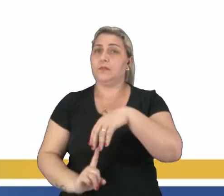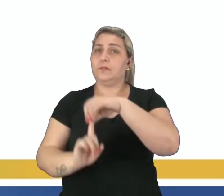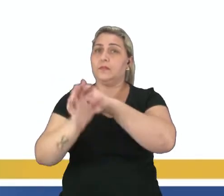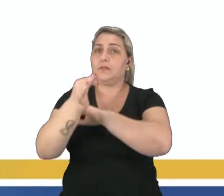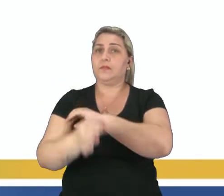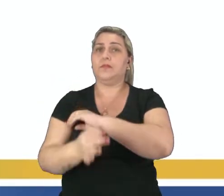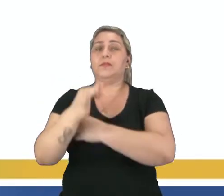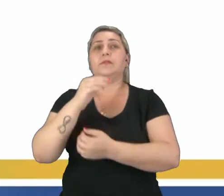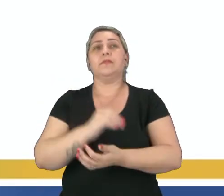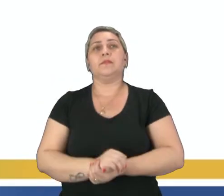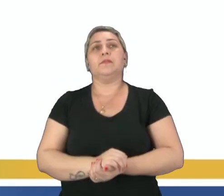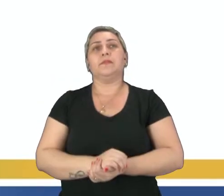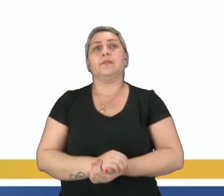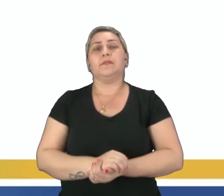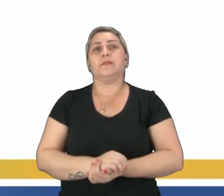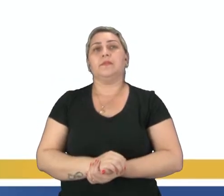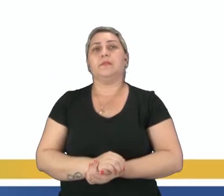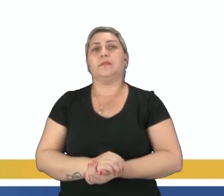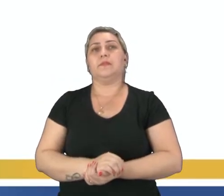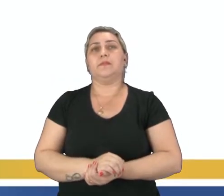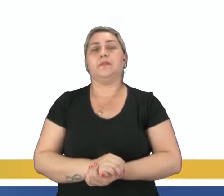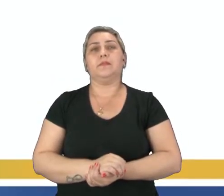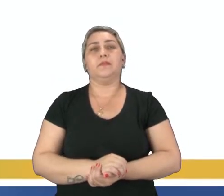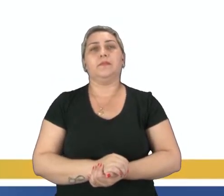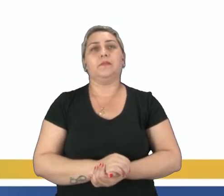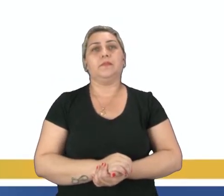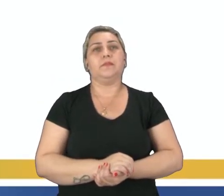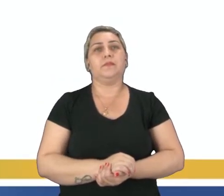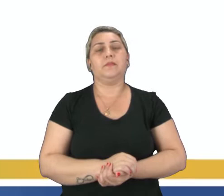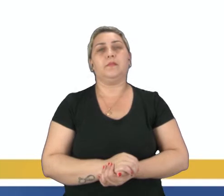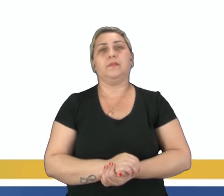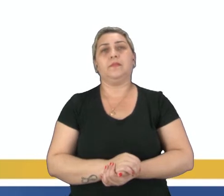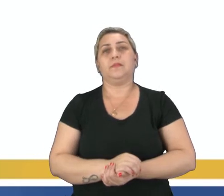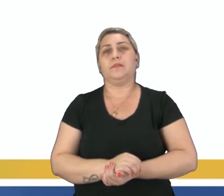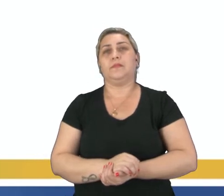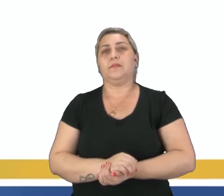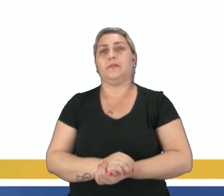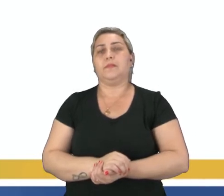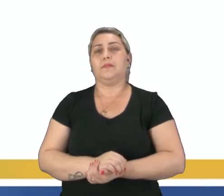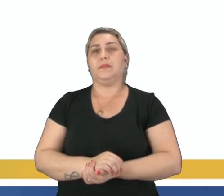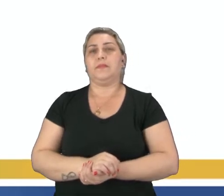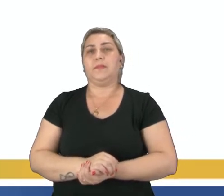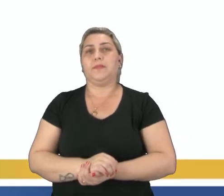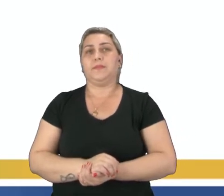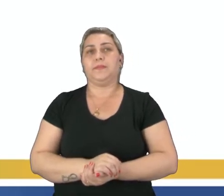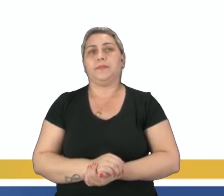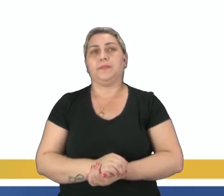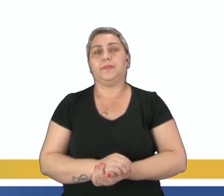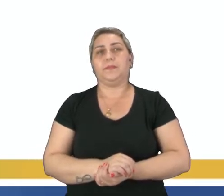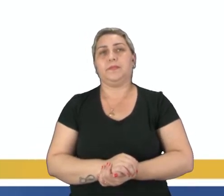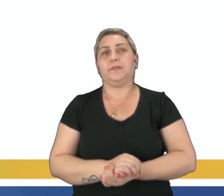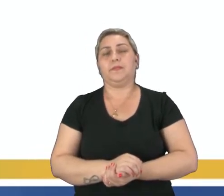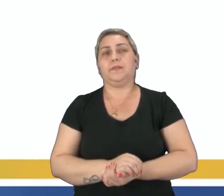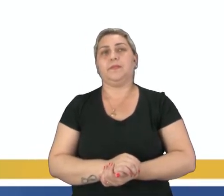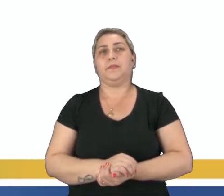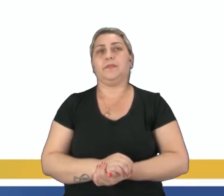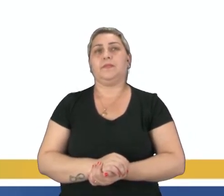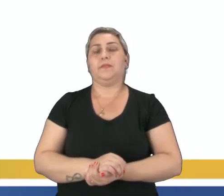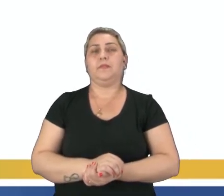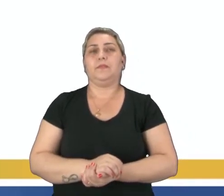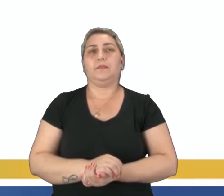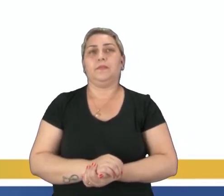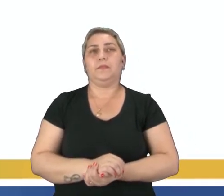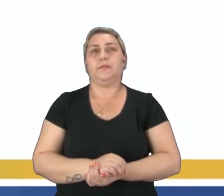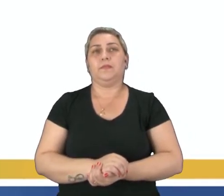ser representados. E aí a gente vai ver que ele realmente tem cada uma dessas partes, né? Vai ter a parte que a gente chama de dendrito, que parecem